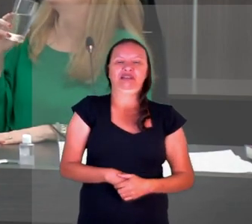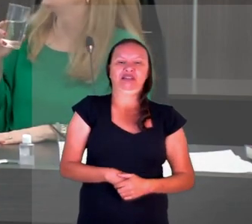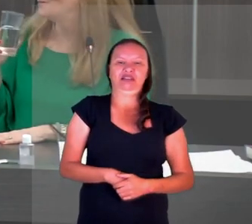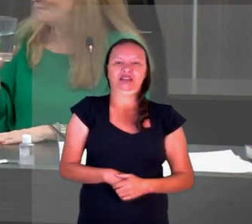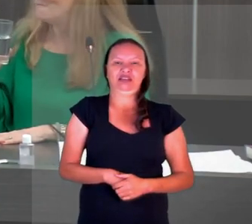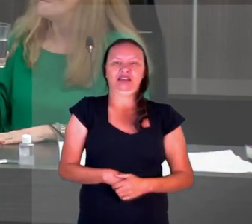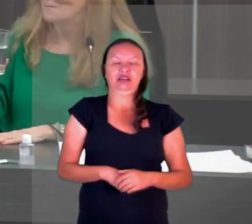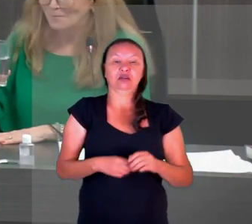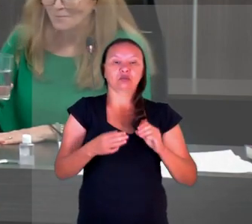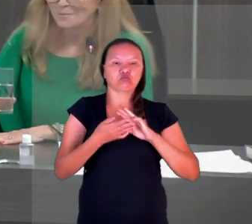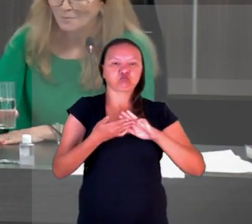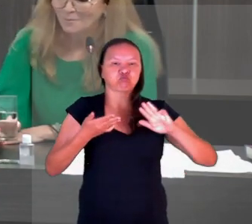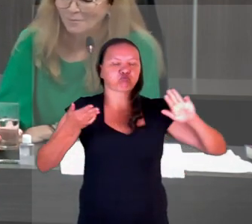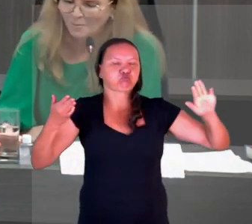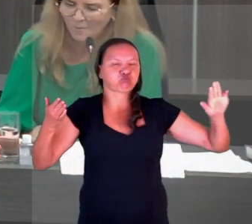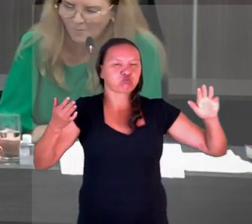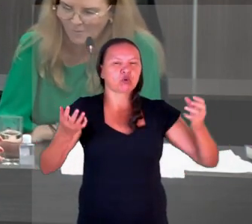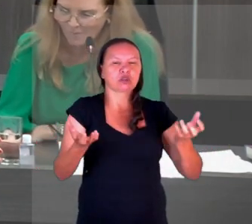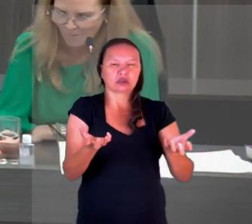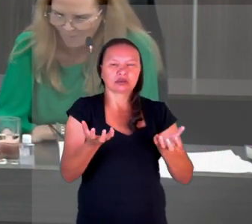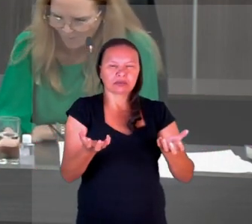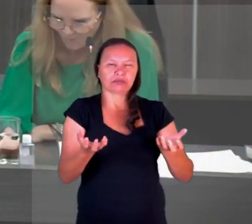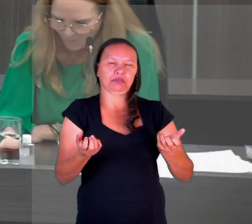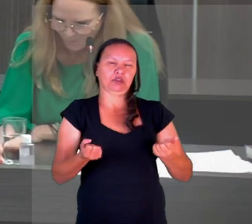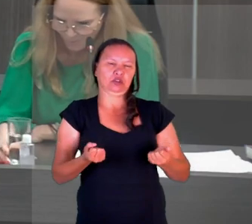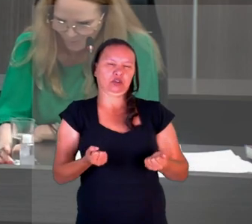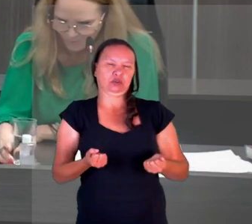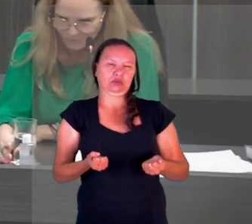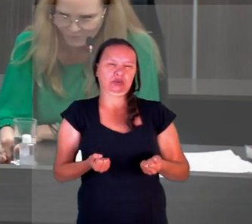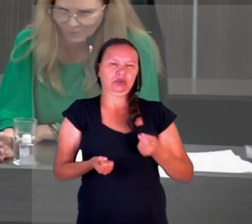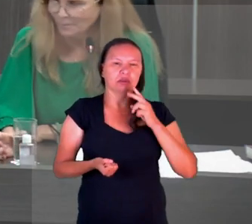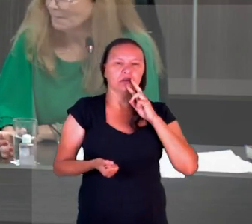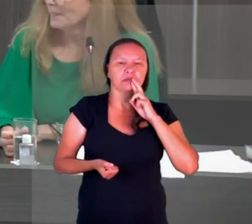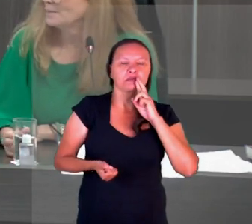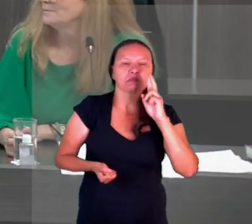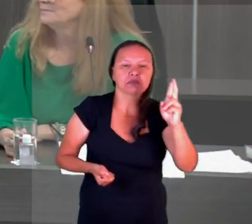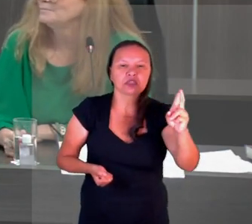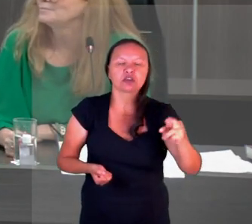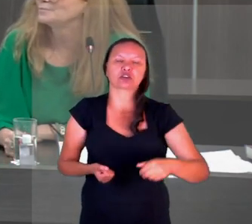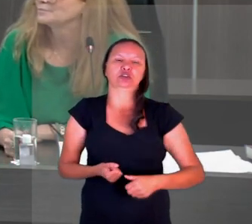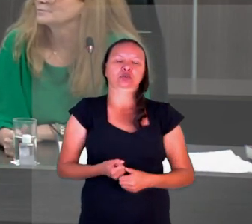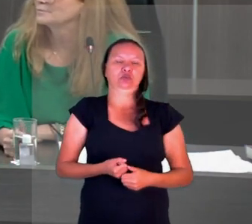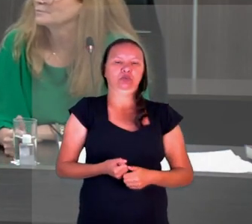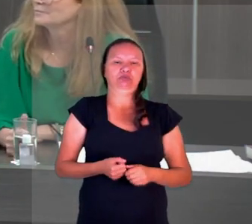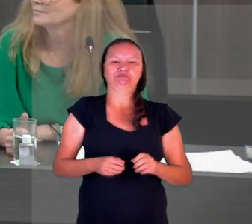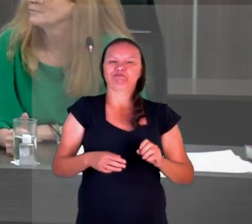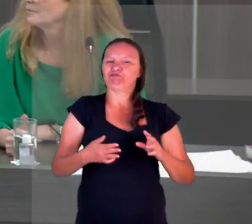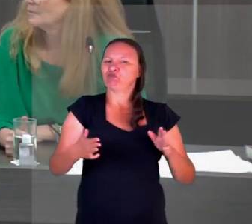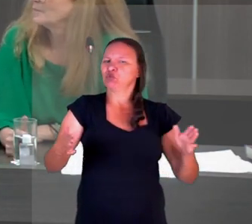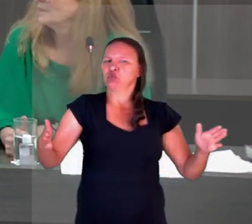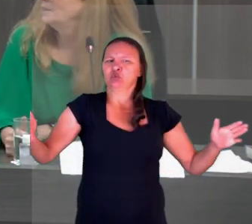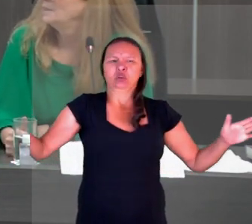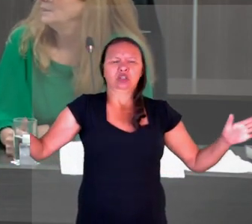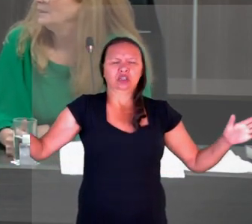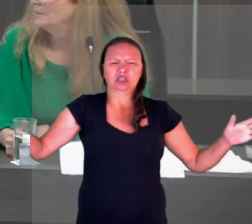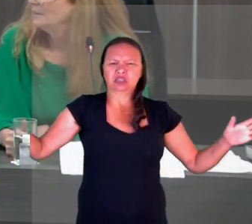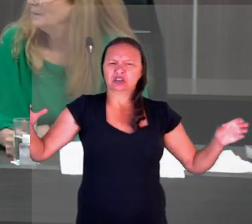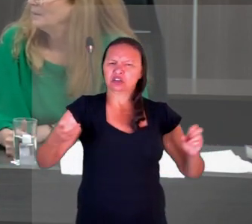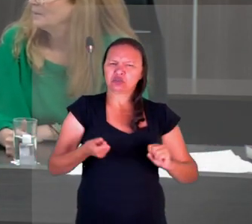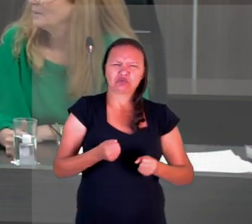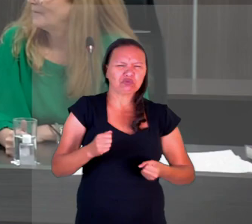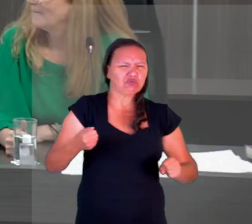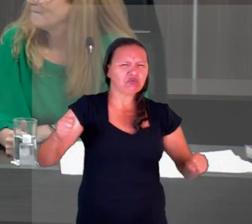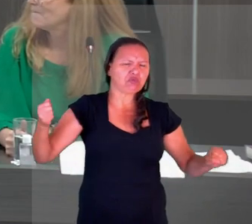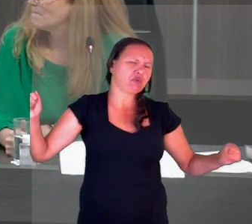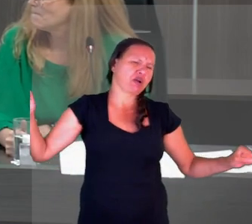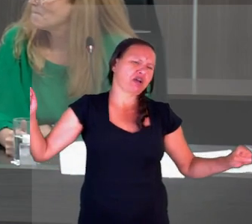extrapolamento foi porque a gente pediu já que a gente tem um ministério público tão vasto infelizmente em que Pese o direito humano alimentação